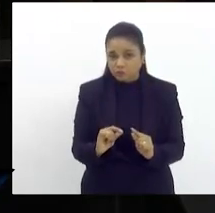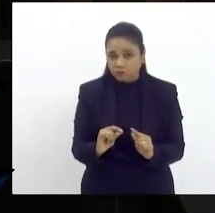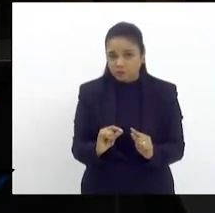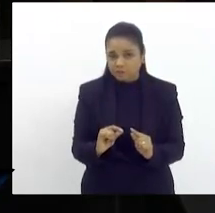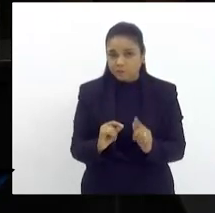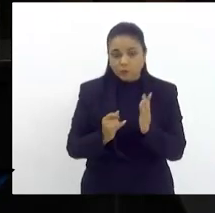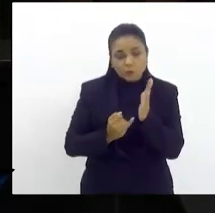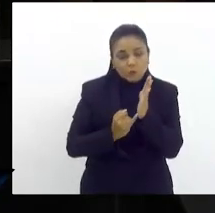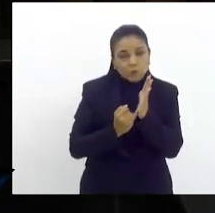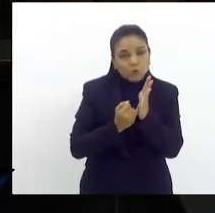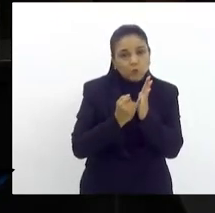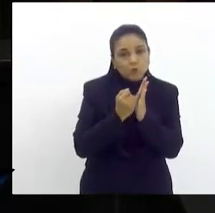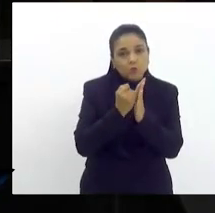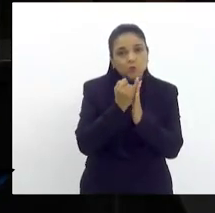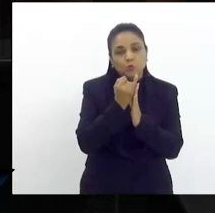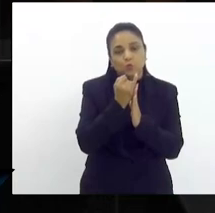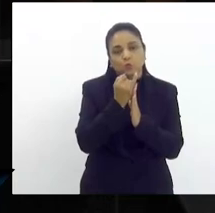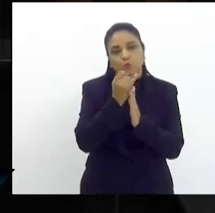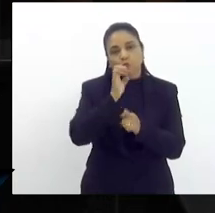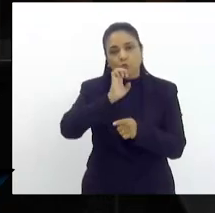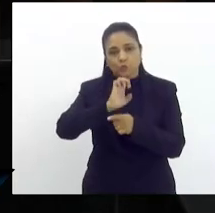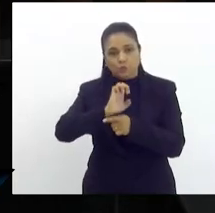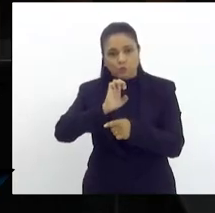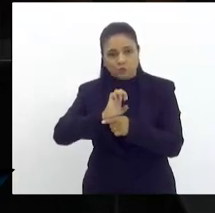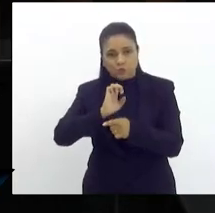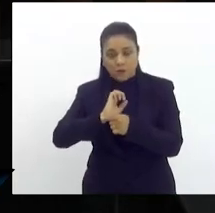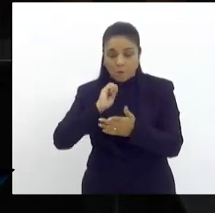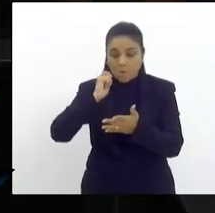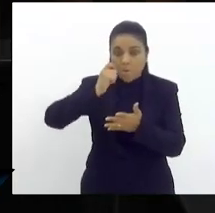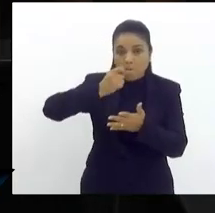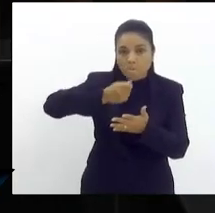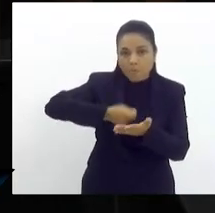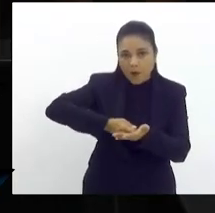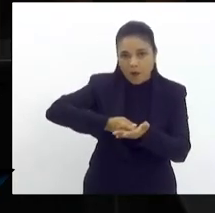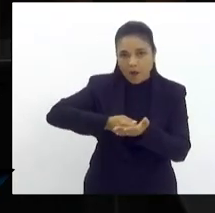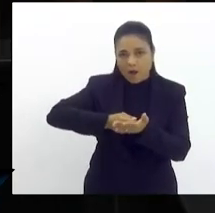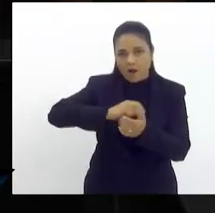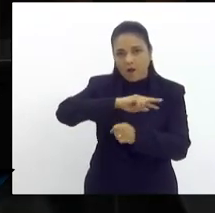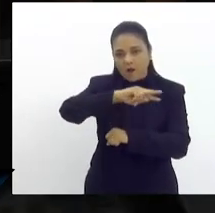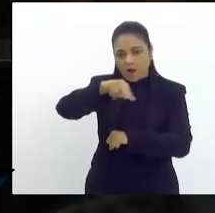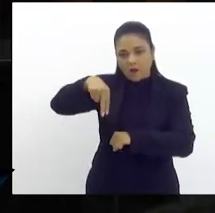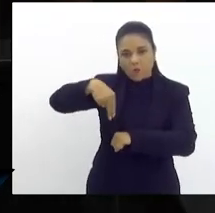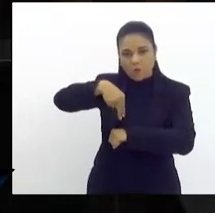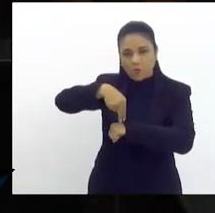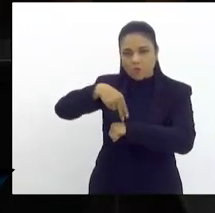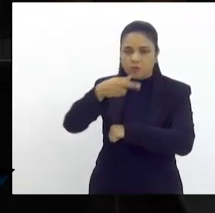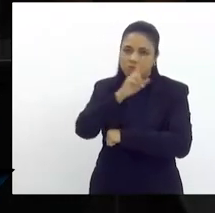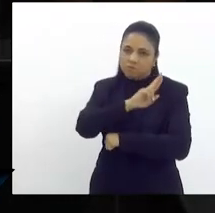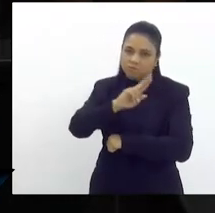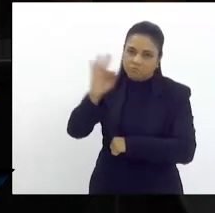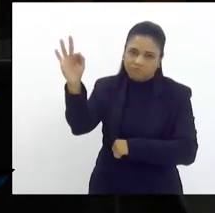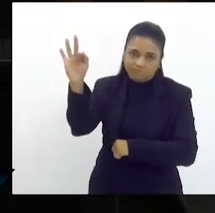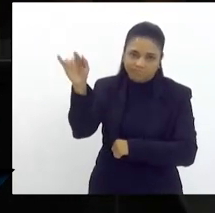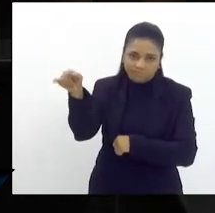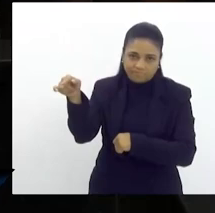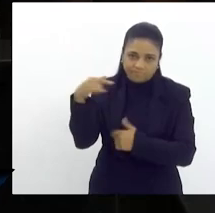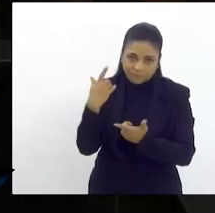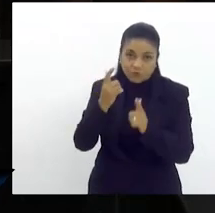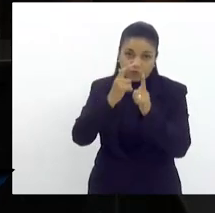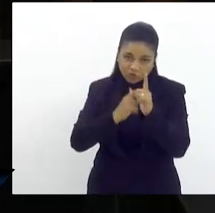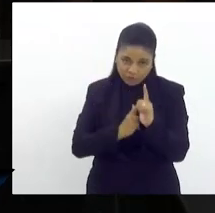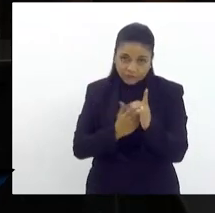o juros reais que o estado paga a união pela sua dívida